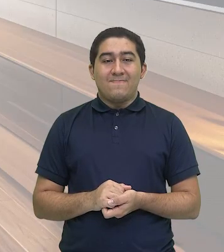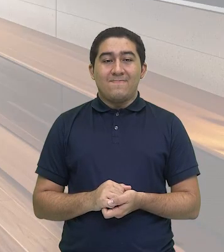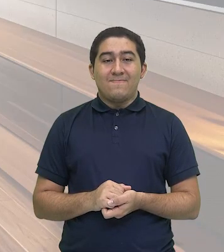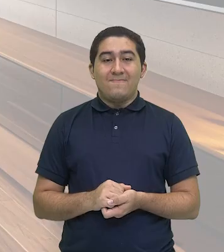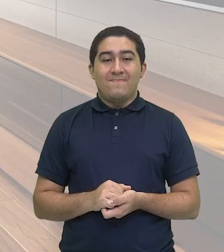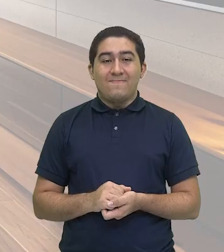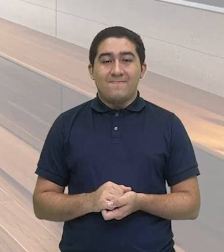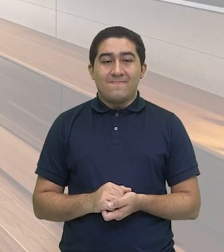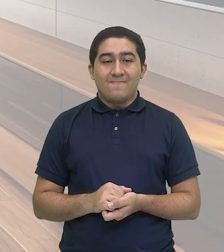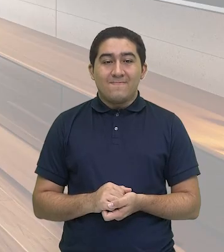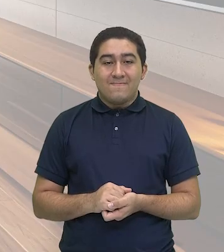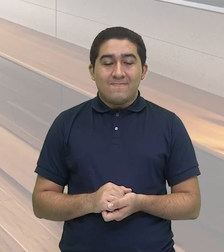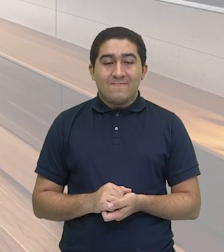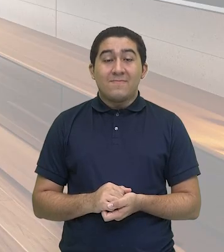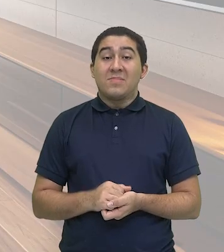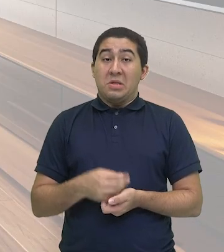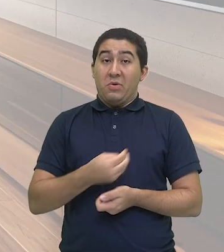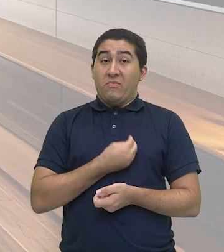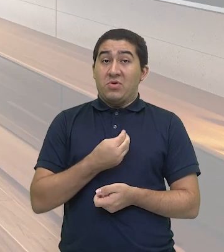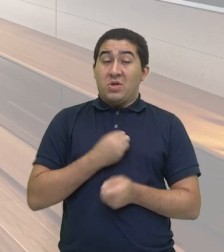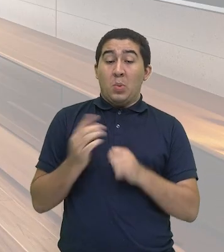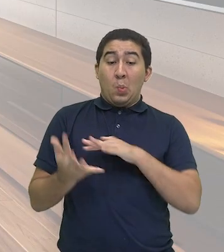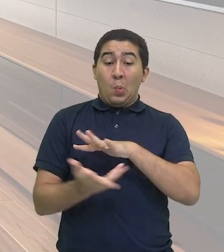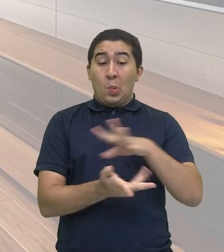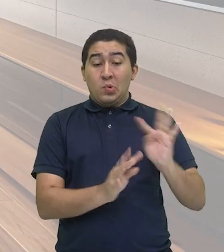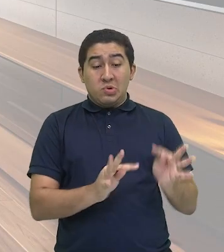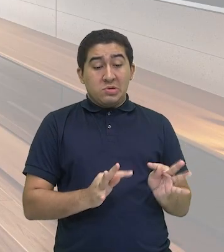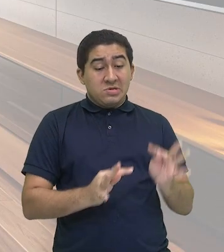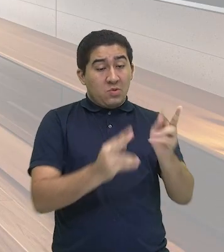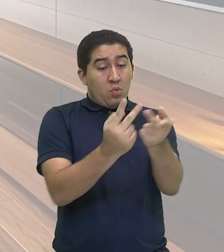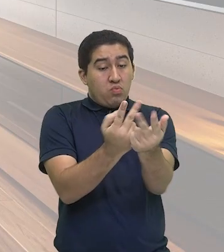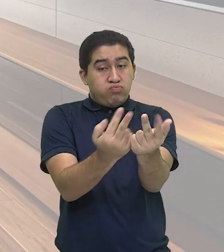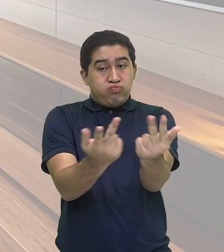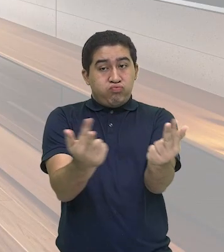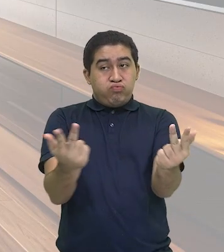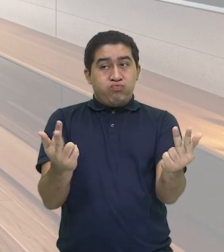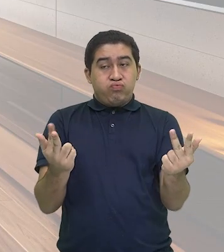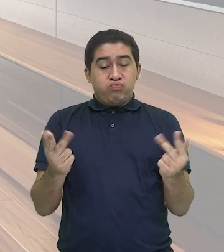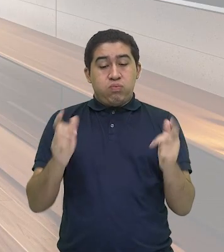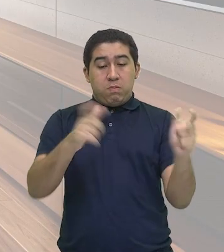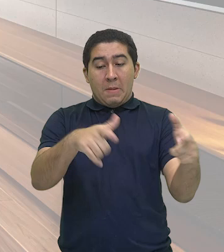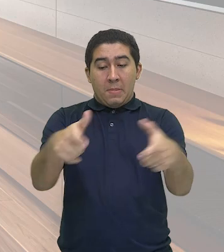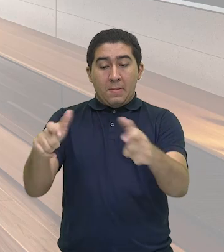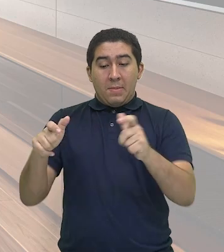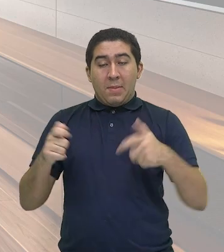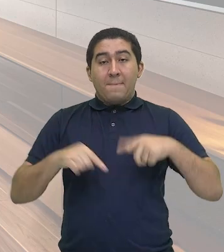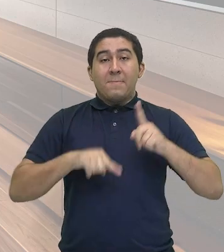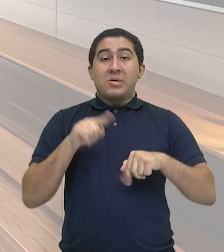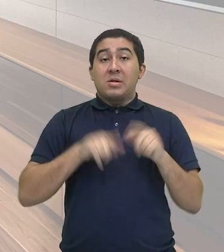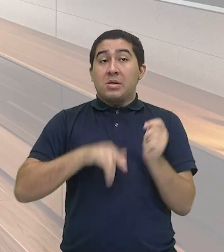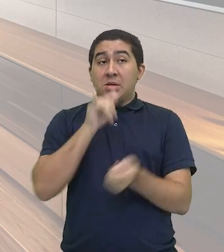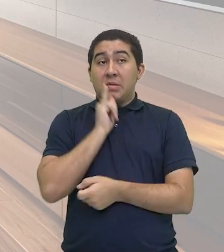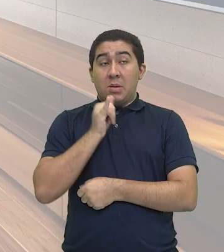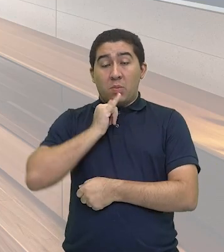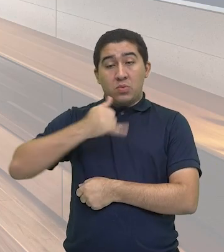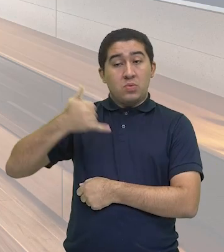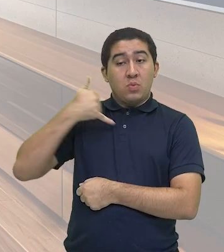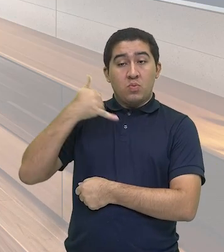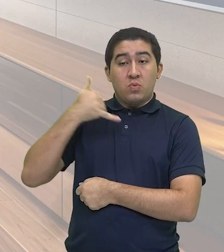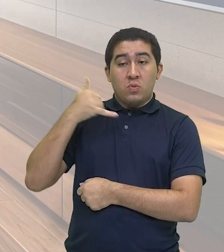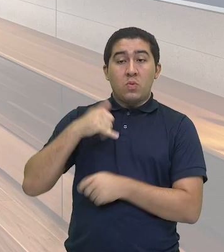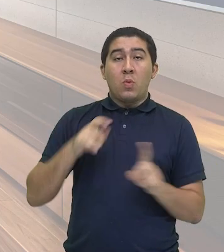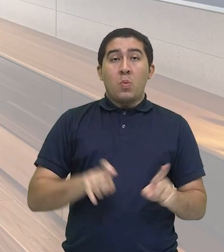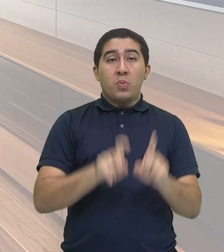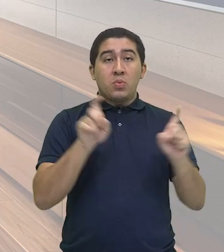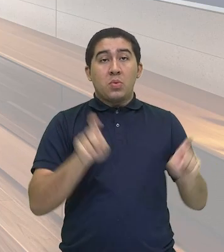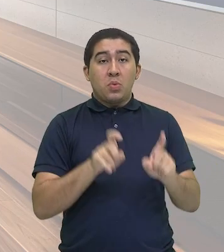Vivemos em um mundo tecnologicamente inundado em que dispositivos como celulares,